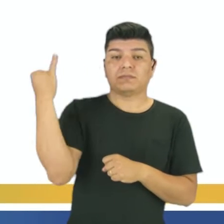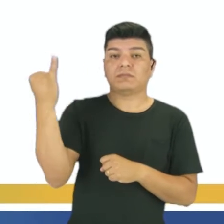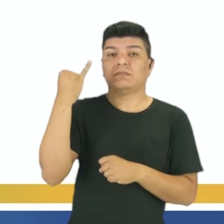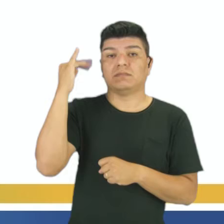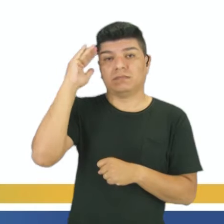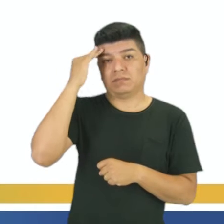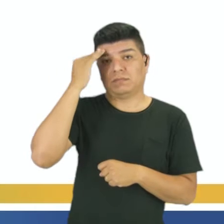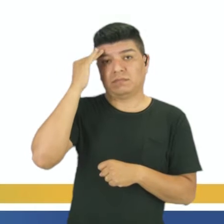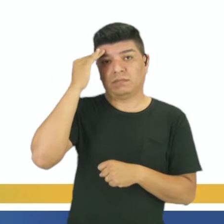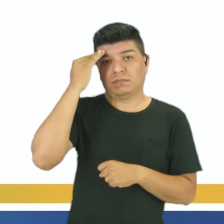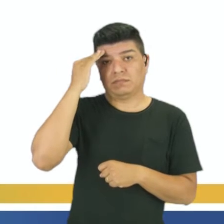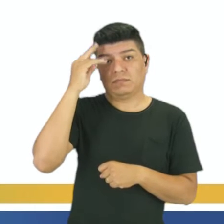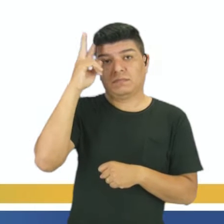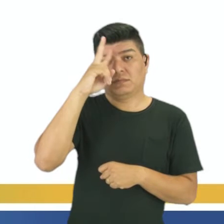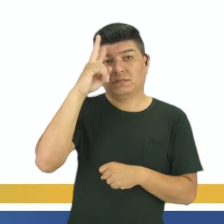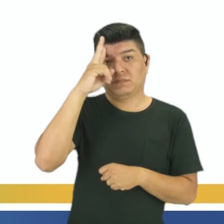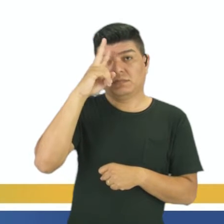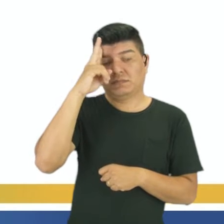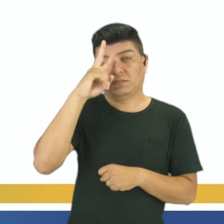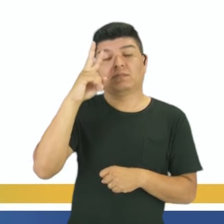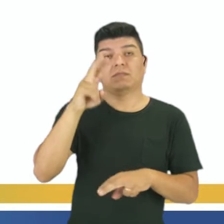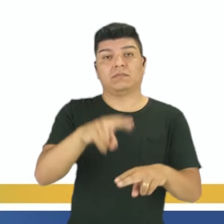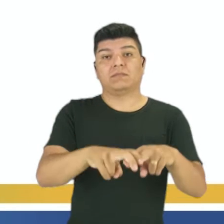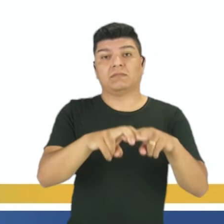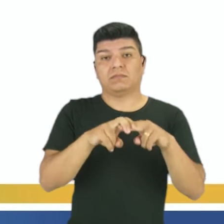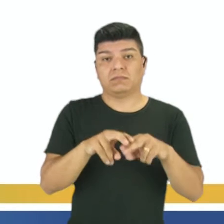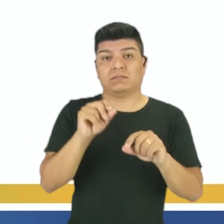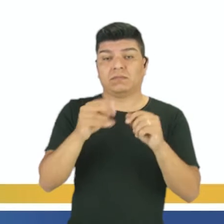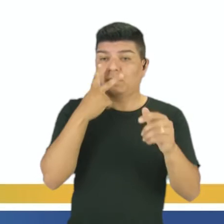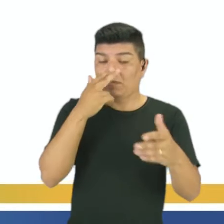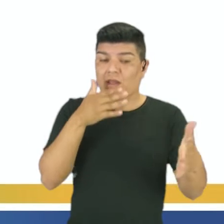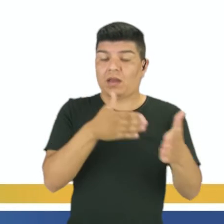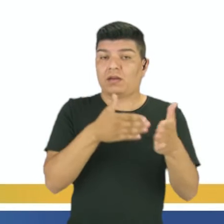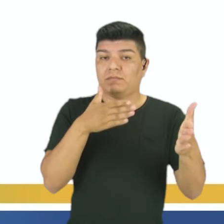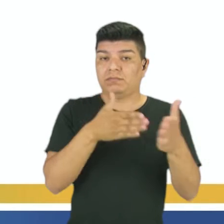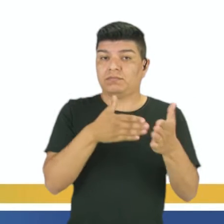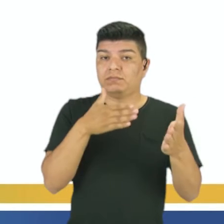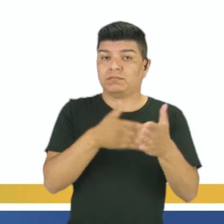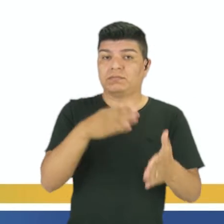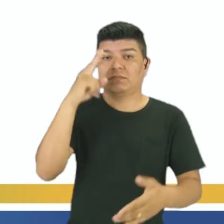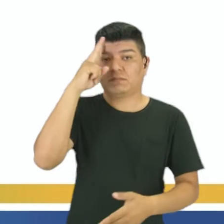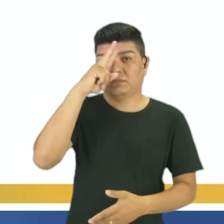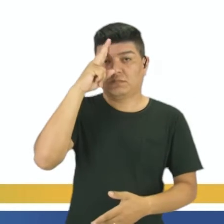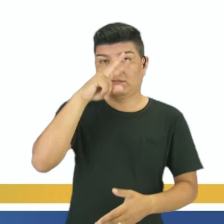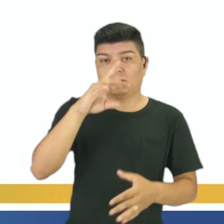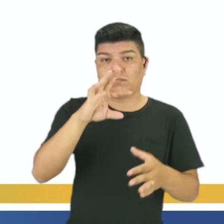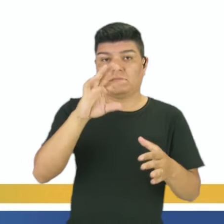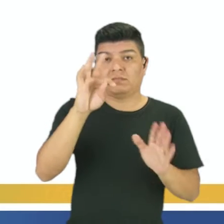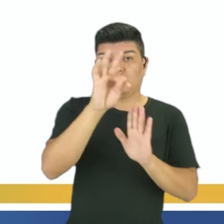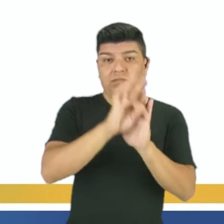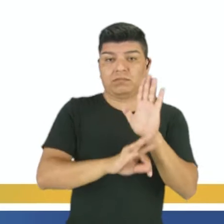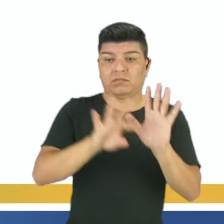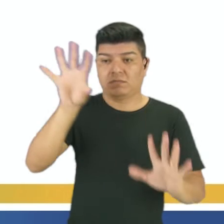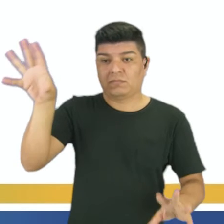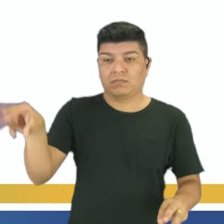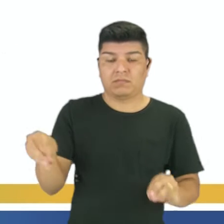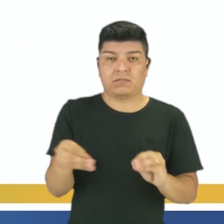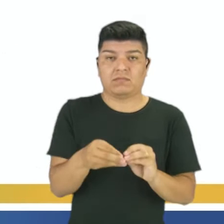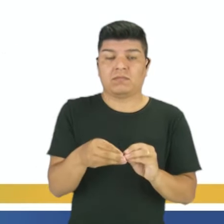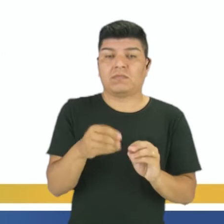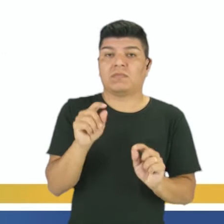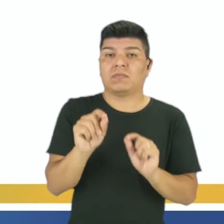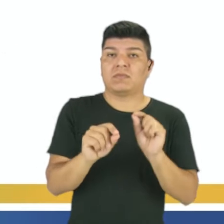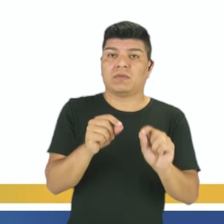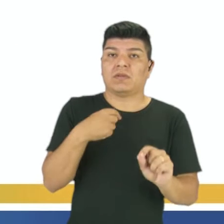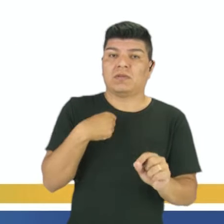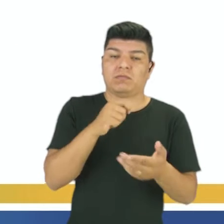o entendimento da história, tá? E ele deve ser limitado, porque lembra que é um texto curto? Então, você não deve ter